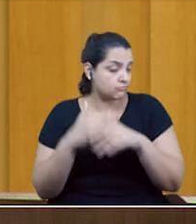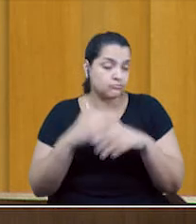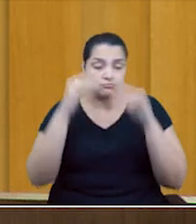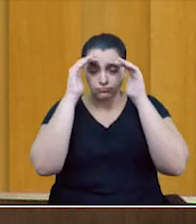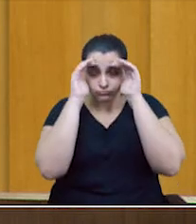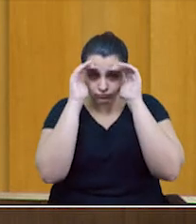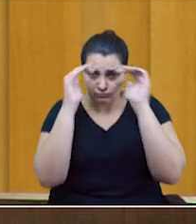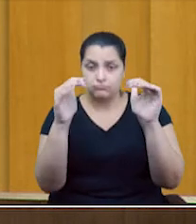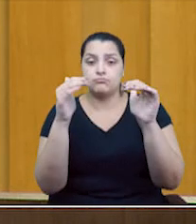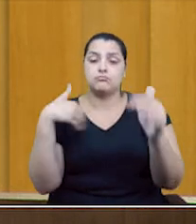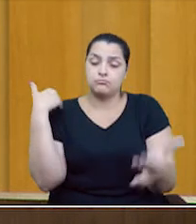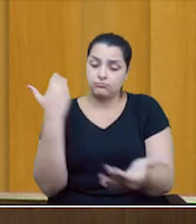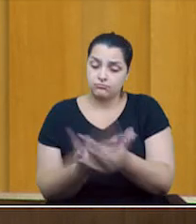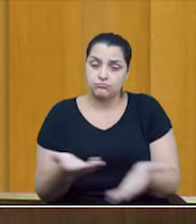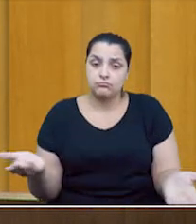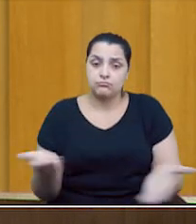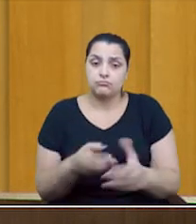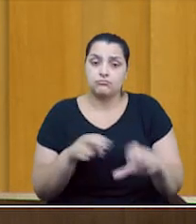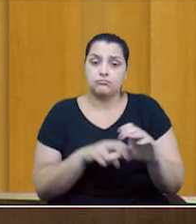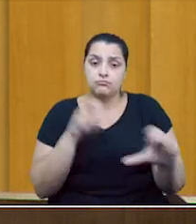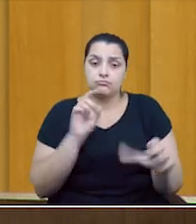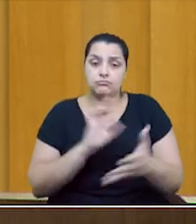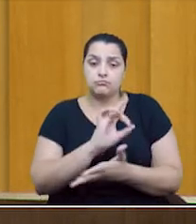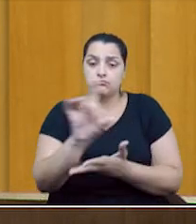até hoje, a autonomia de cada tribunal regional.